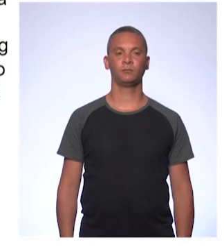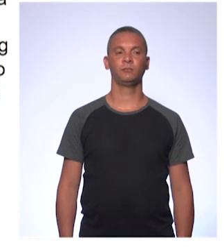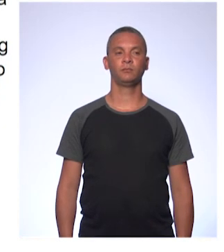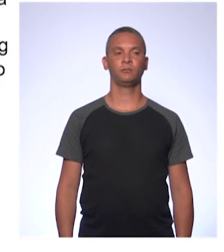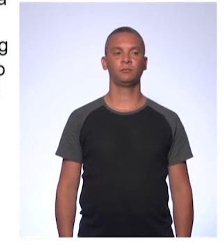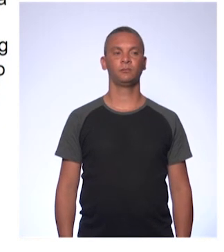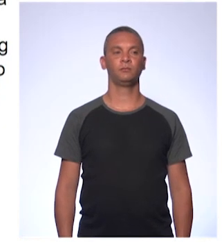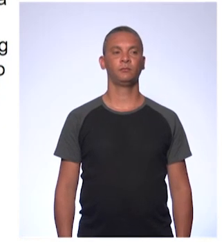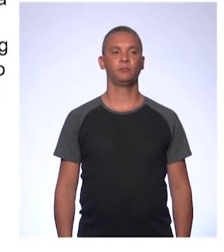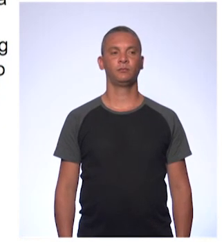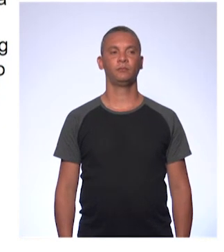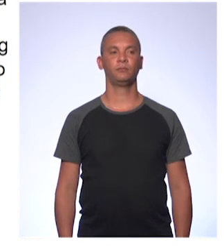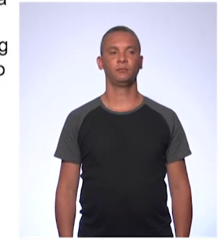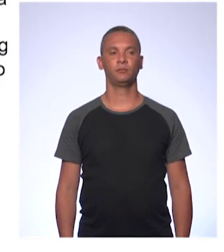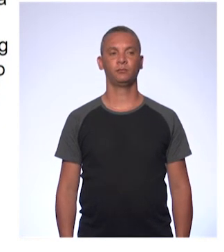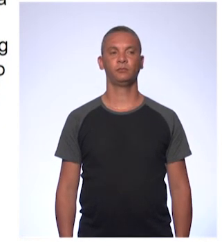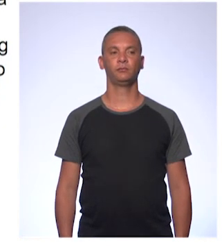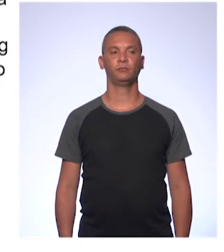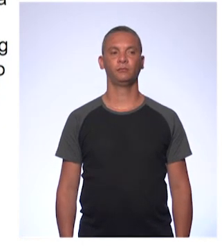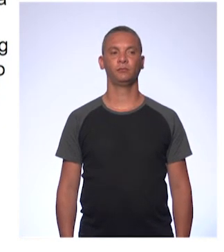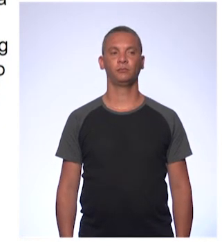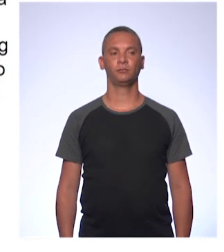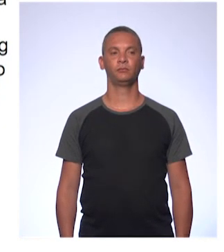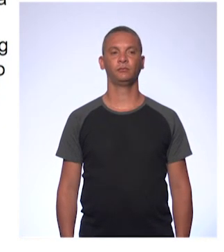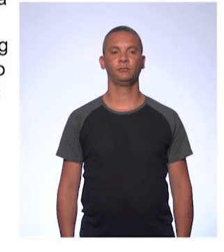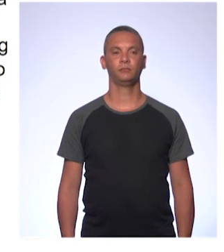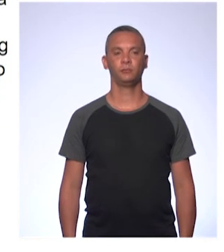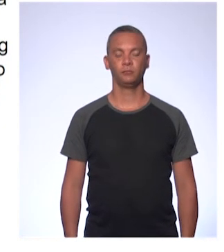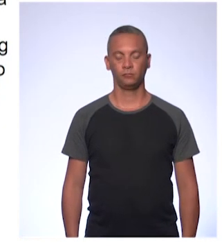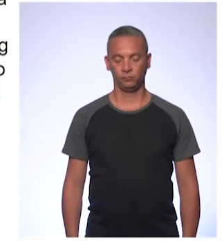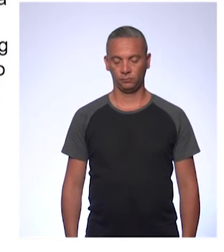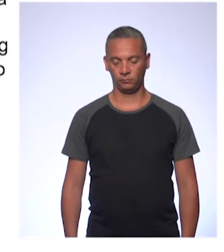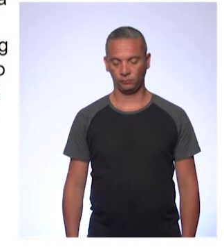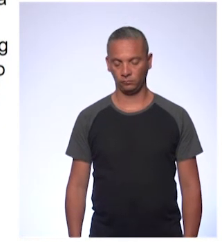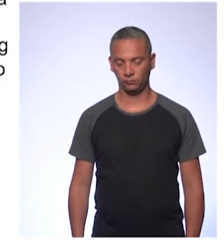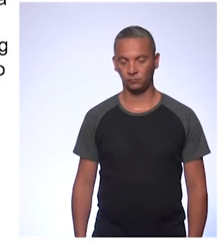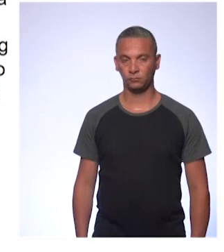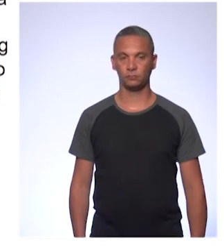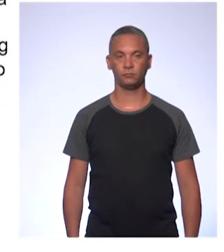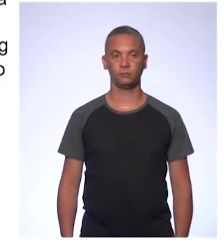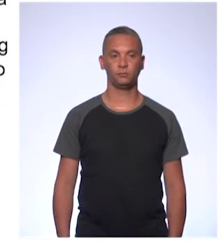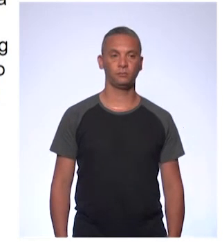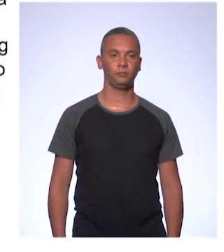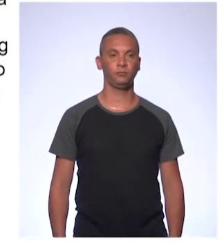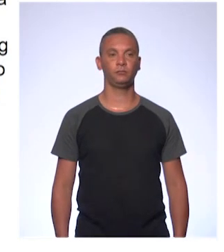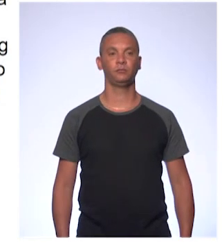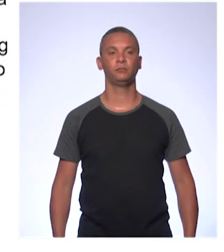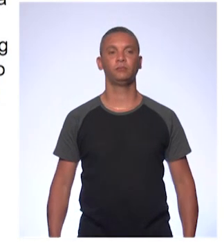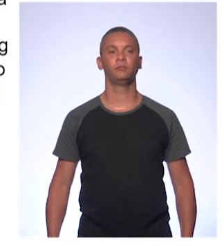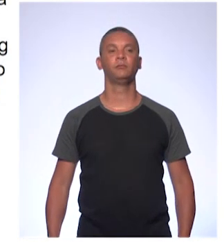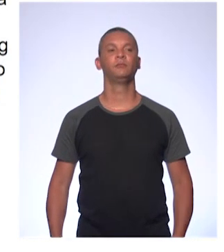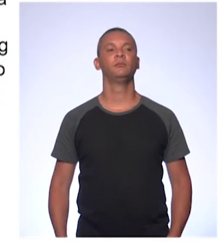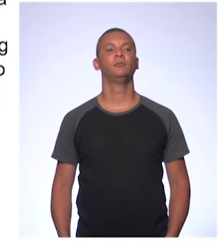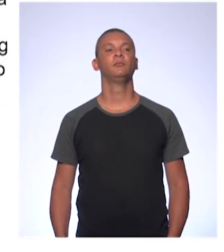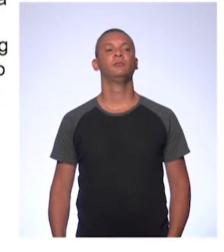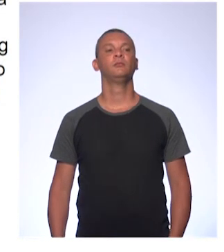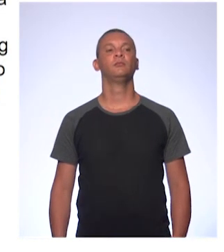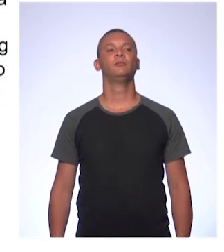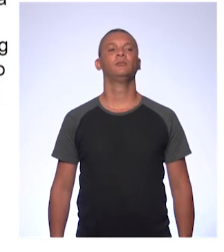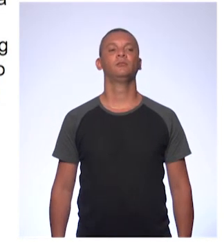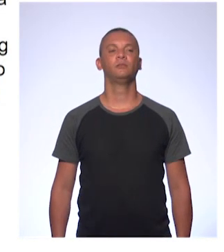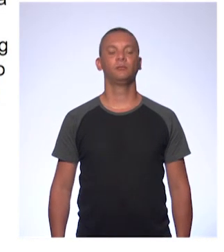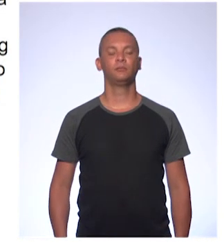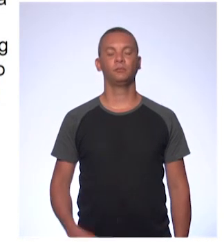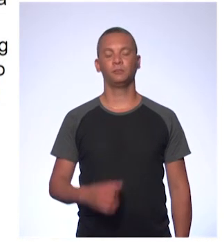Zhang Yue, não sei como se pronuncia chinês, mas não importa, é uma